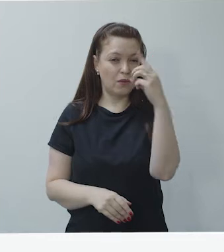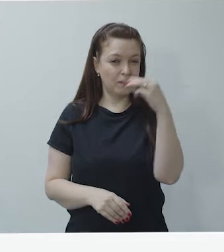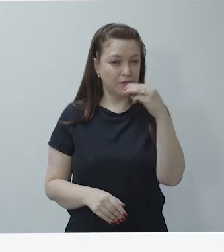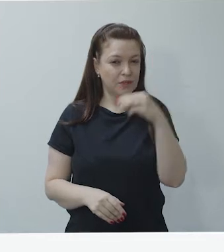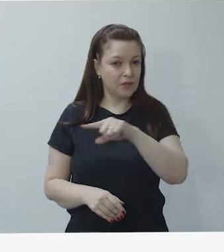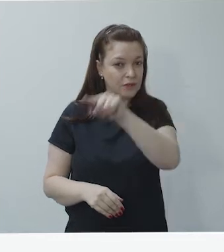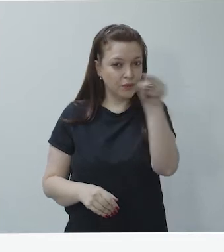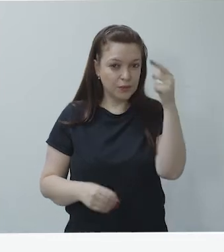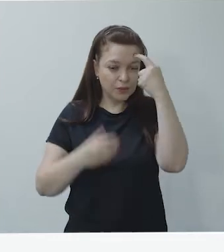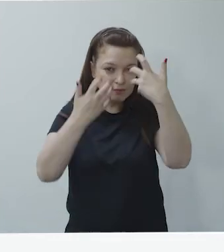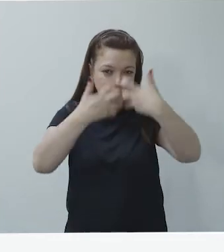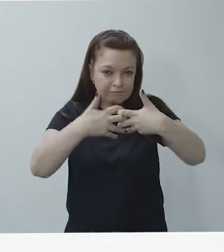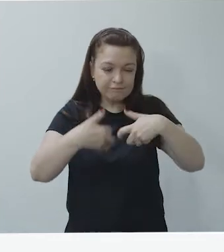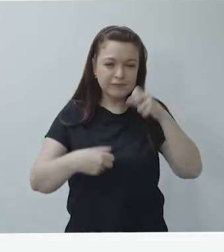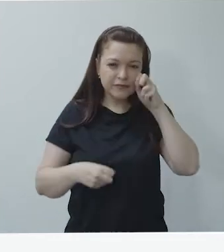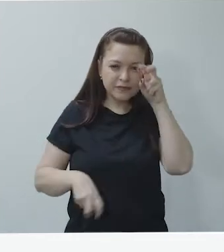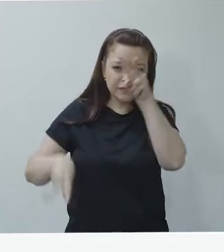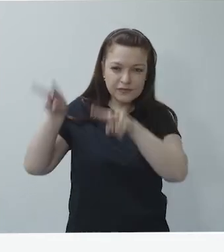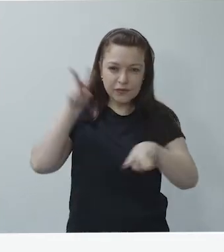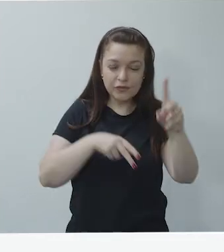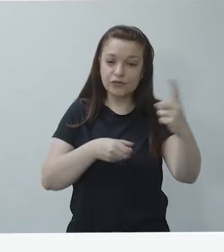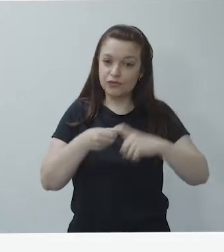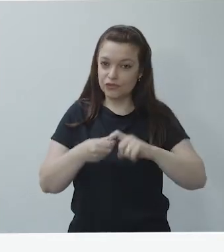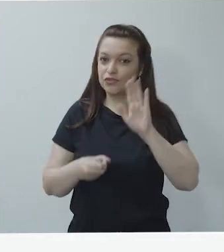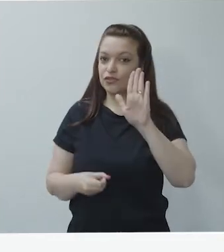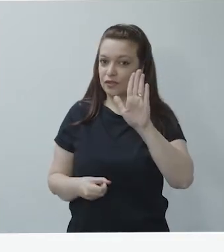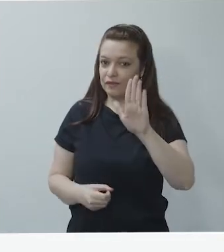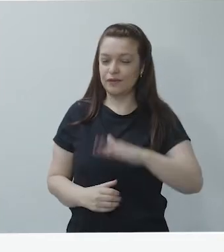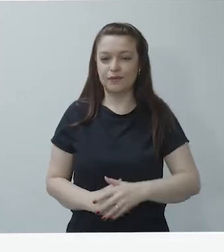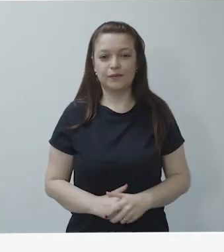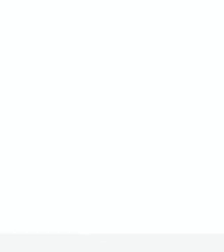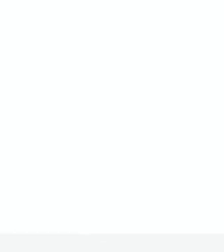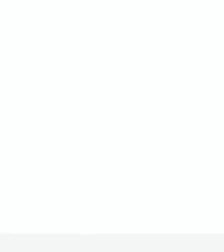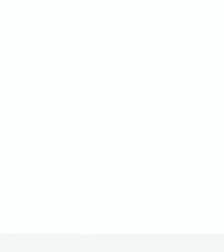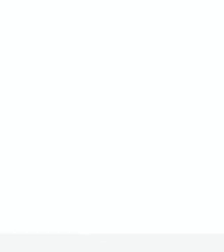minutinho somente para vocês observarem e eu já volto com algumas perguntas.